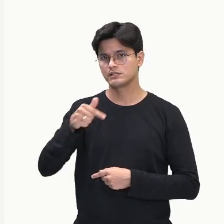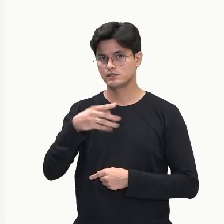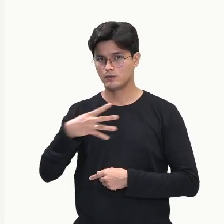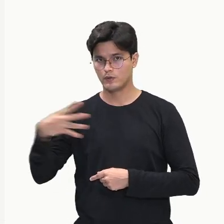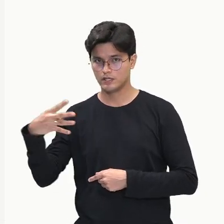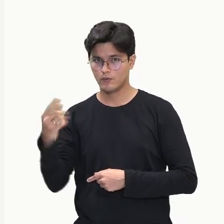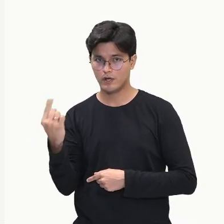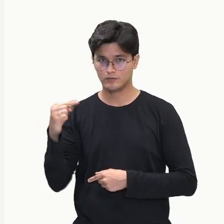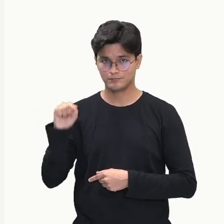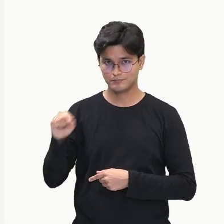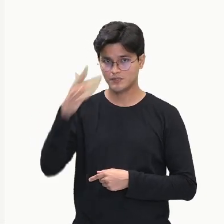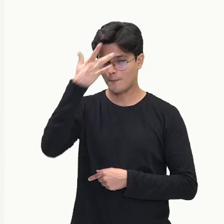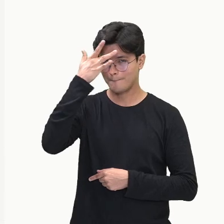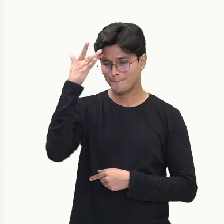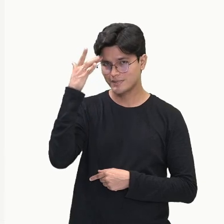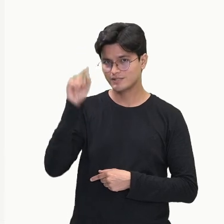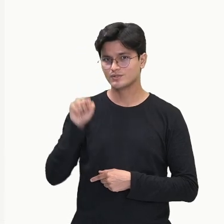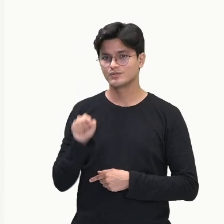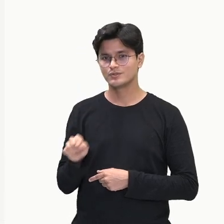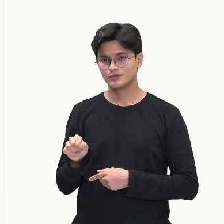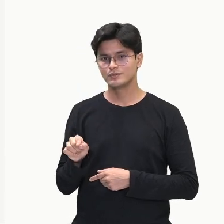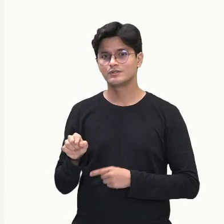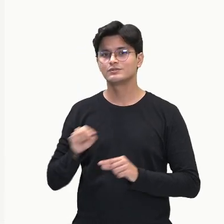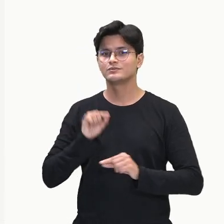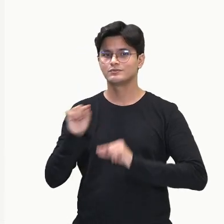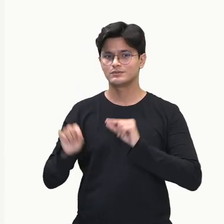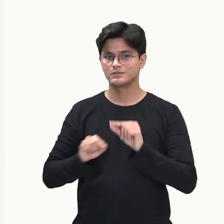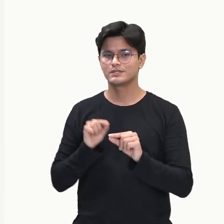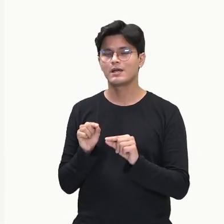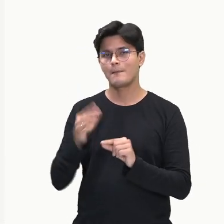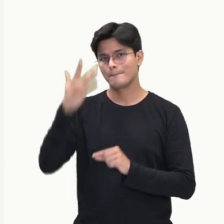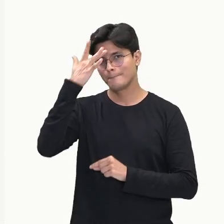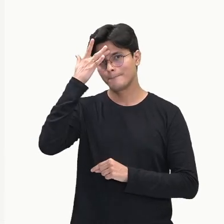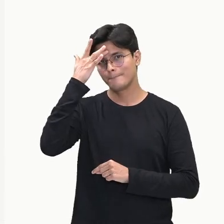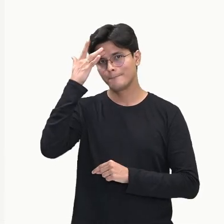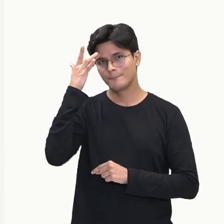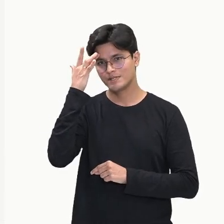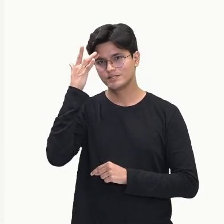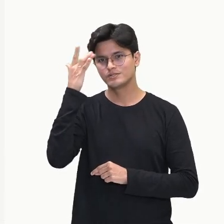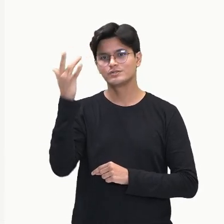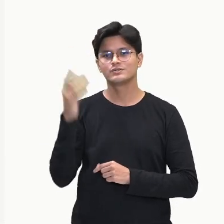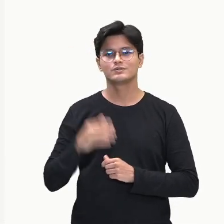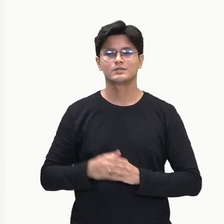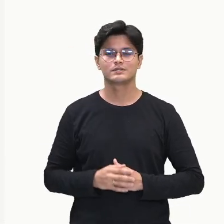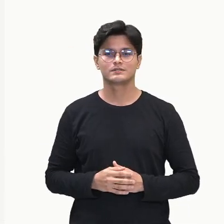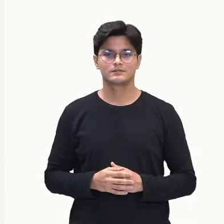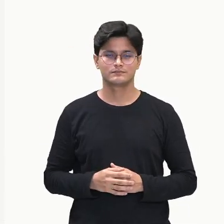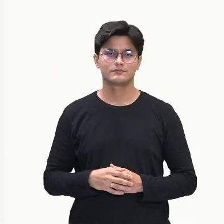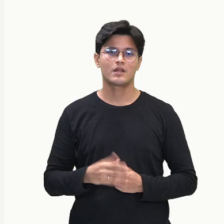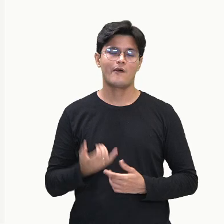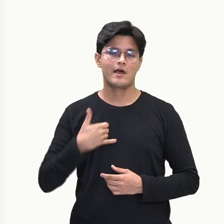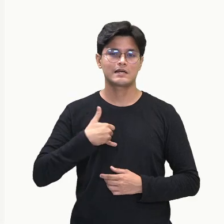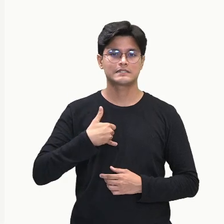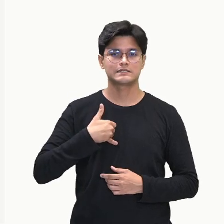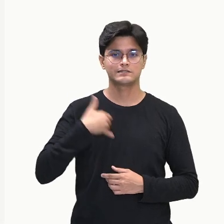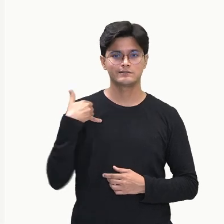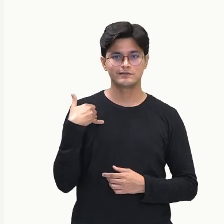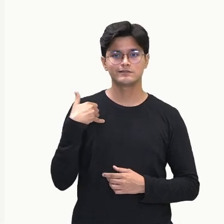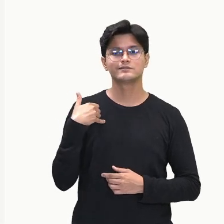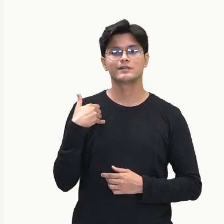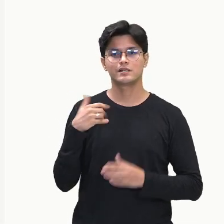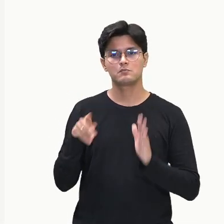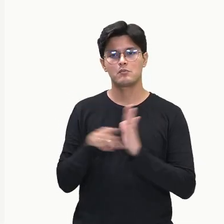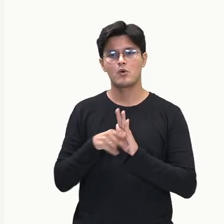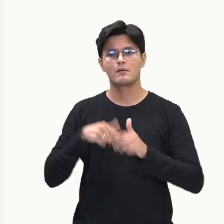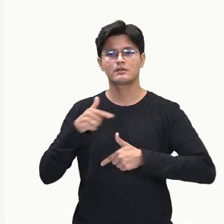40.744.000 pessoas, elas dizem respeito às pessoas que estão abaixo da idade de trabalhar. E